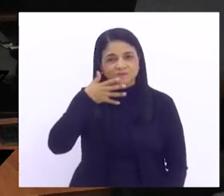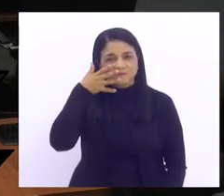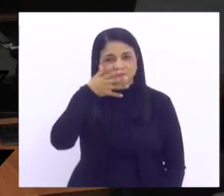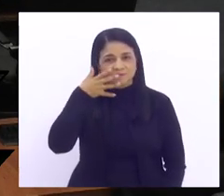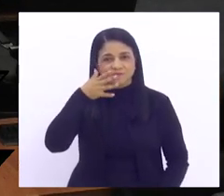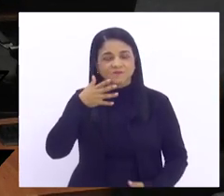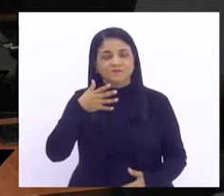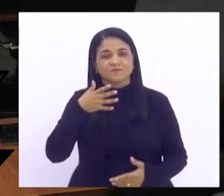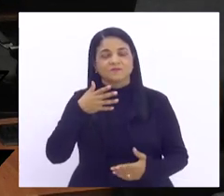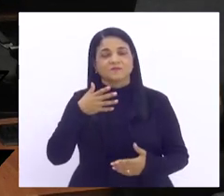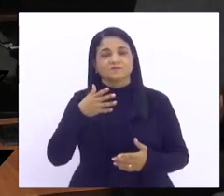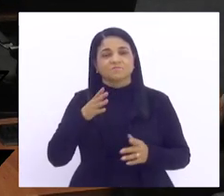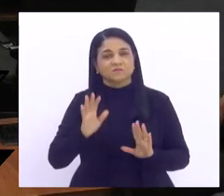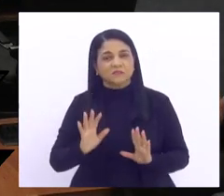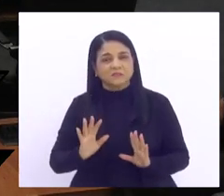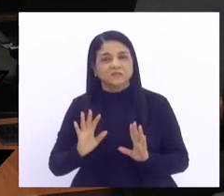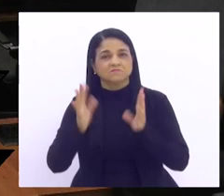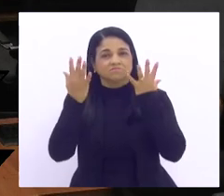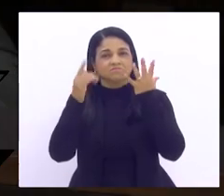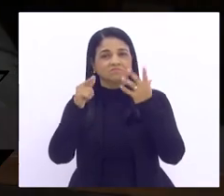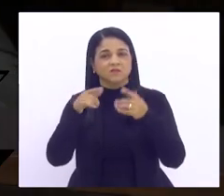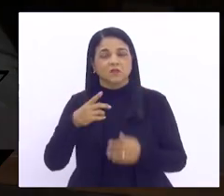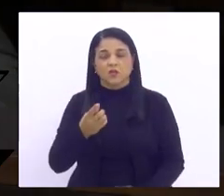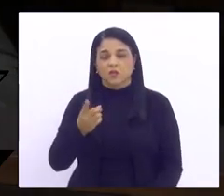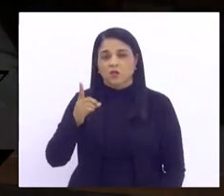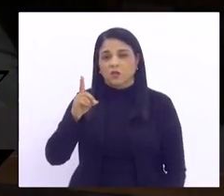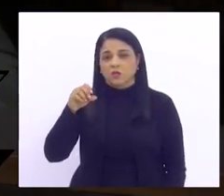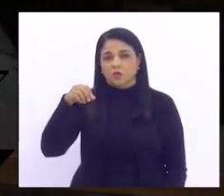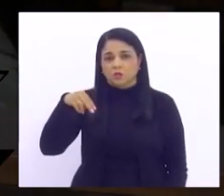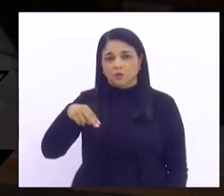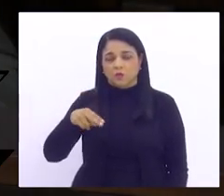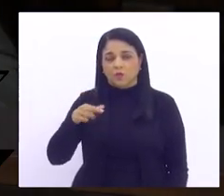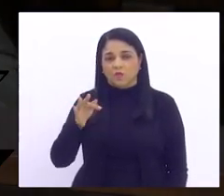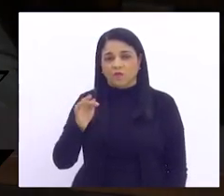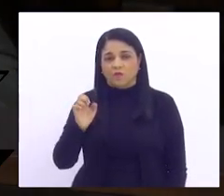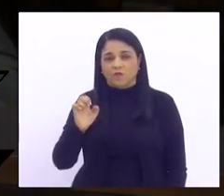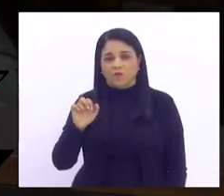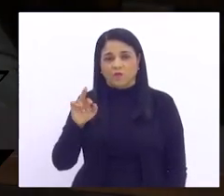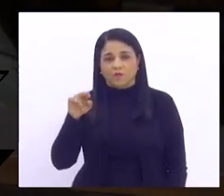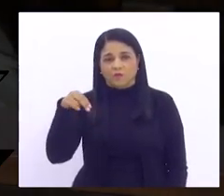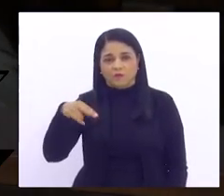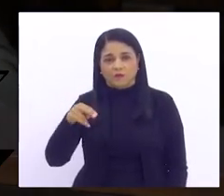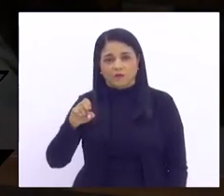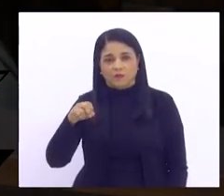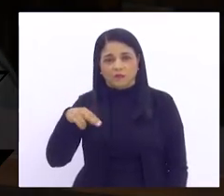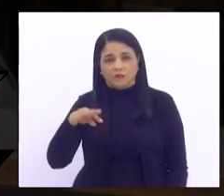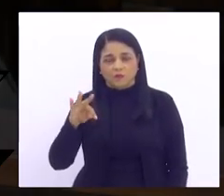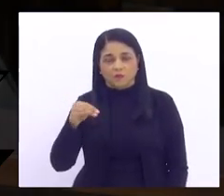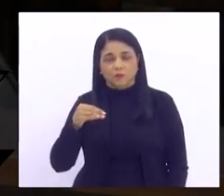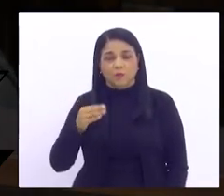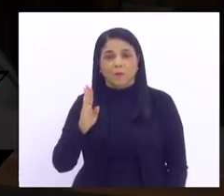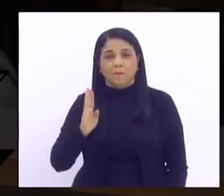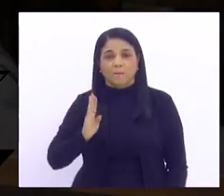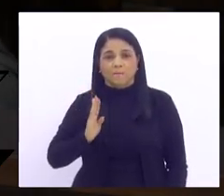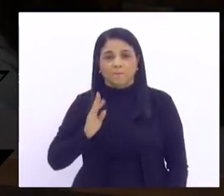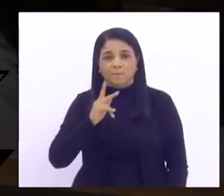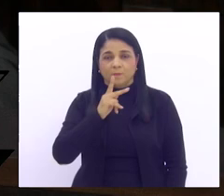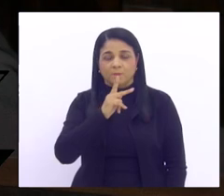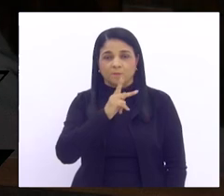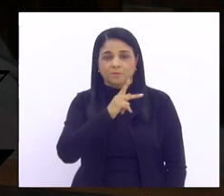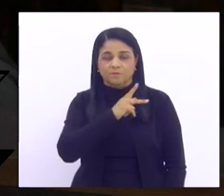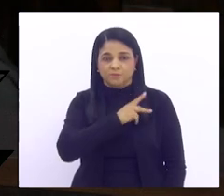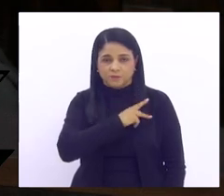uma saudação a Dom Fernando Rifan, bispo da Administração Apostólica São João Maria